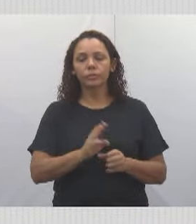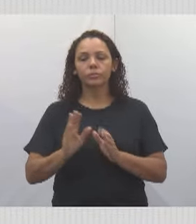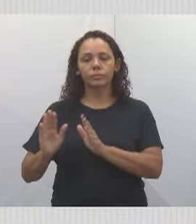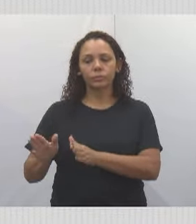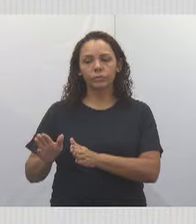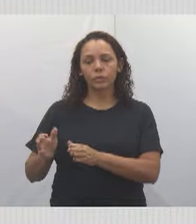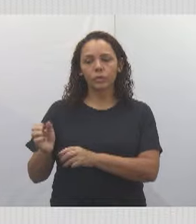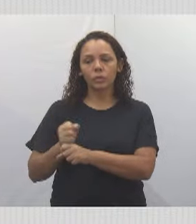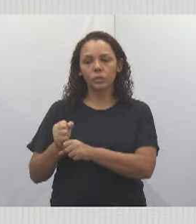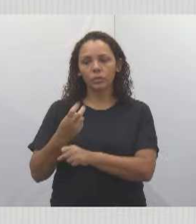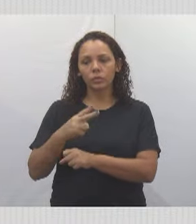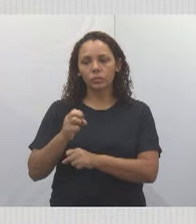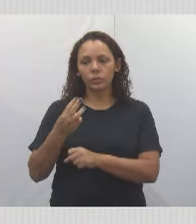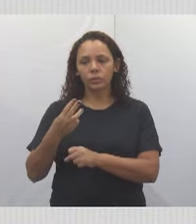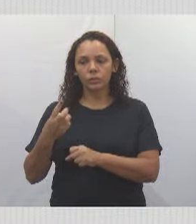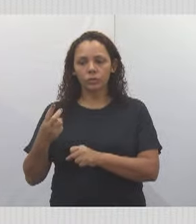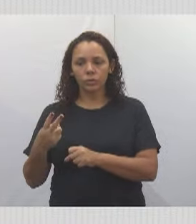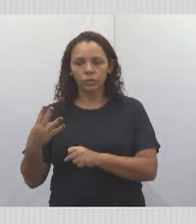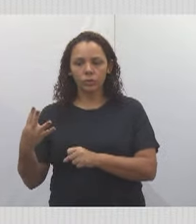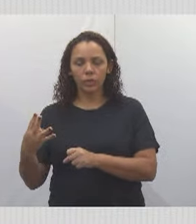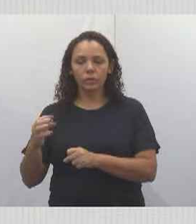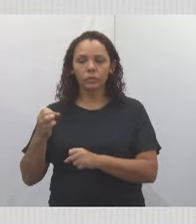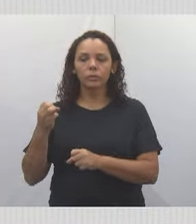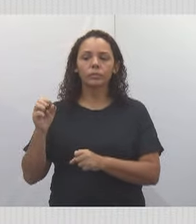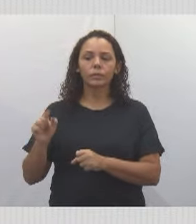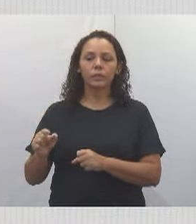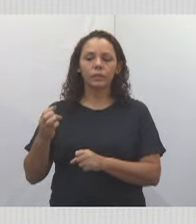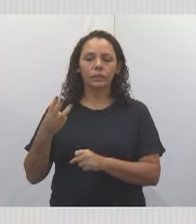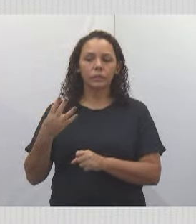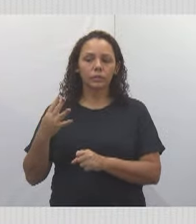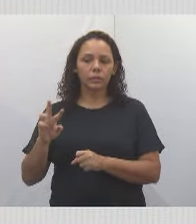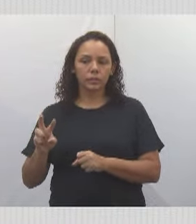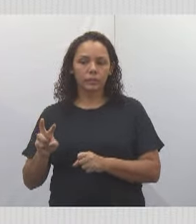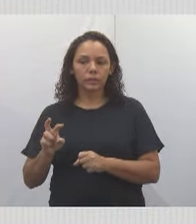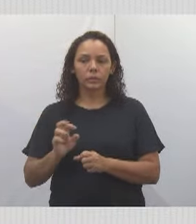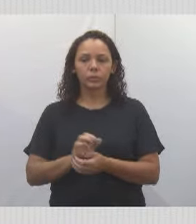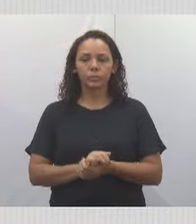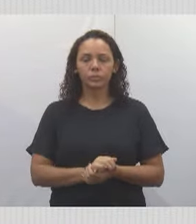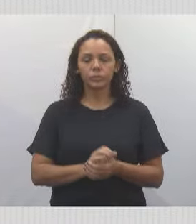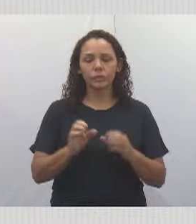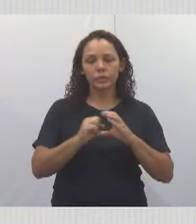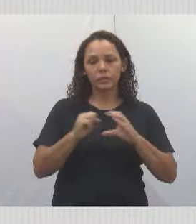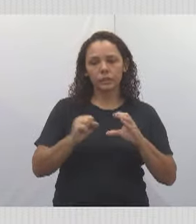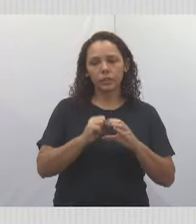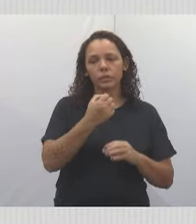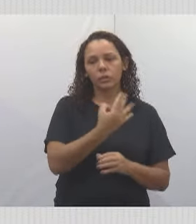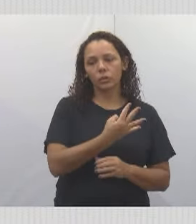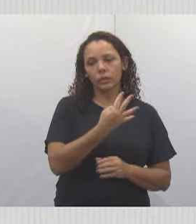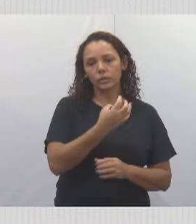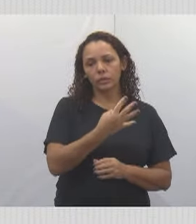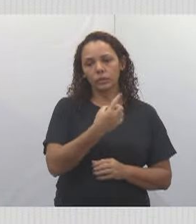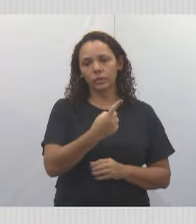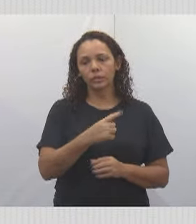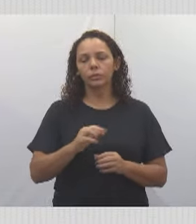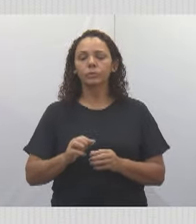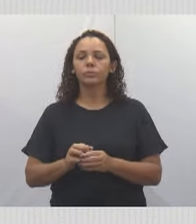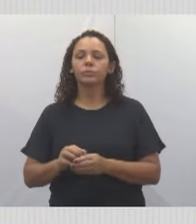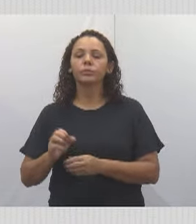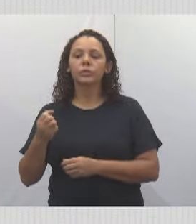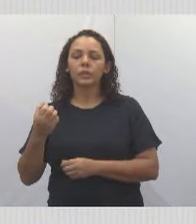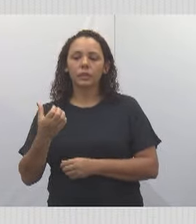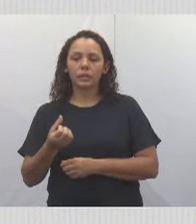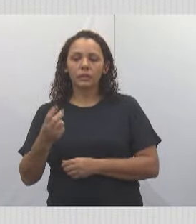345 em 24, Santa Casa, 441, e 24, 627. Um aumento de 42%